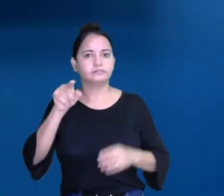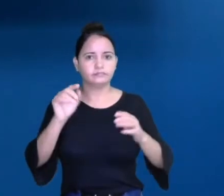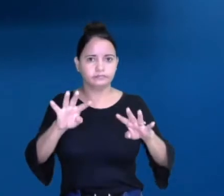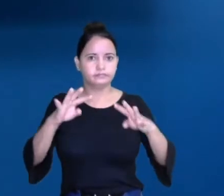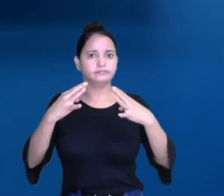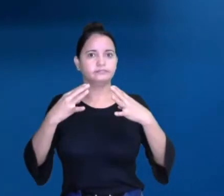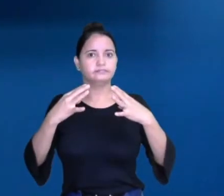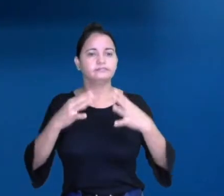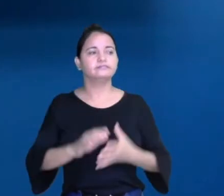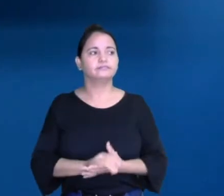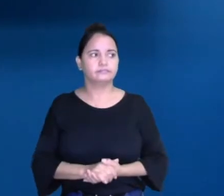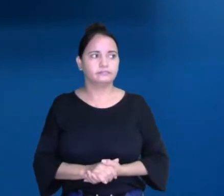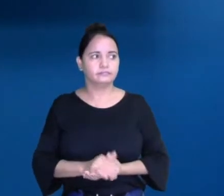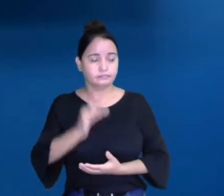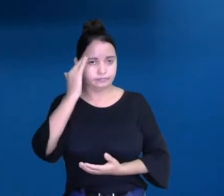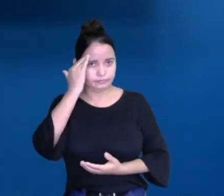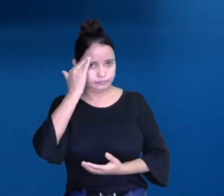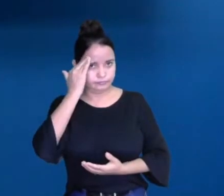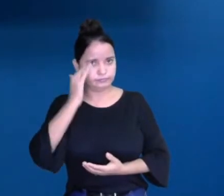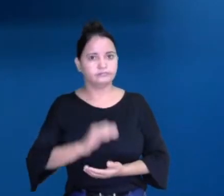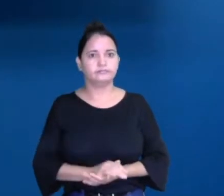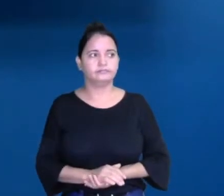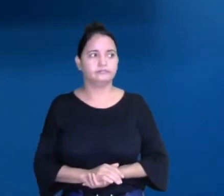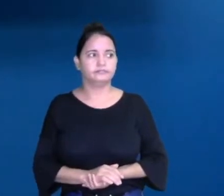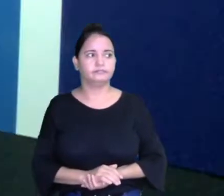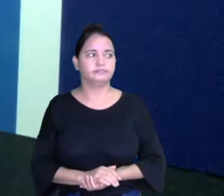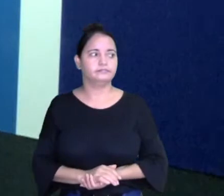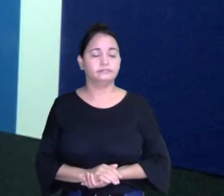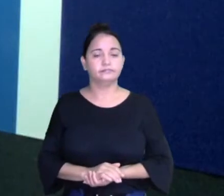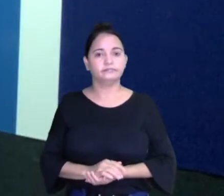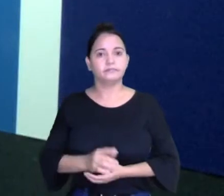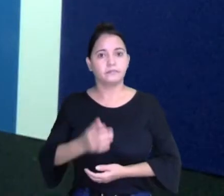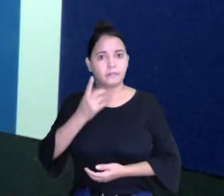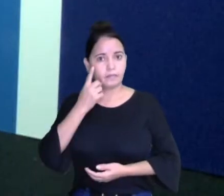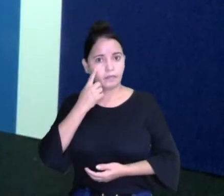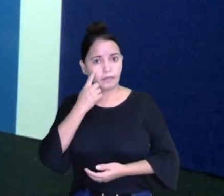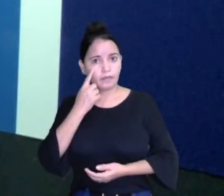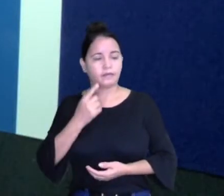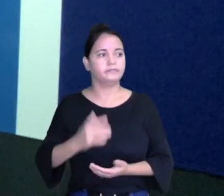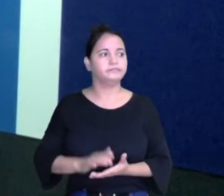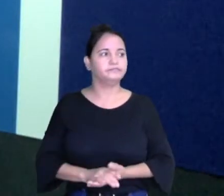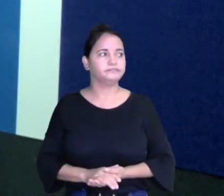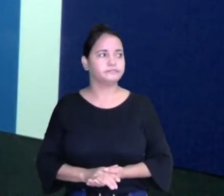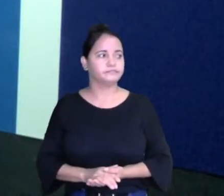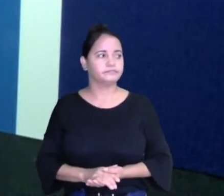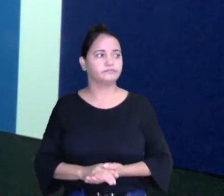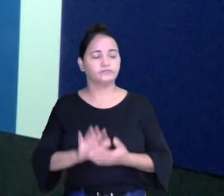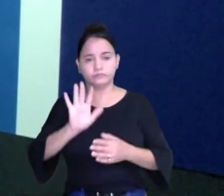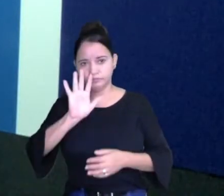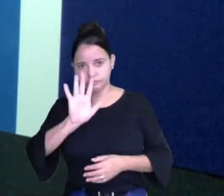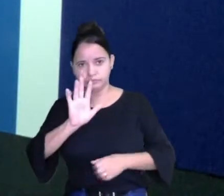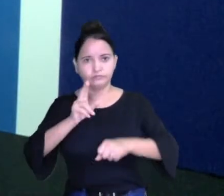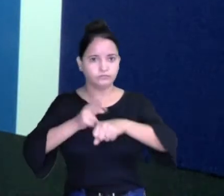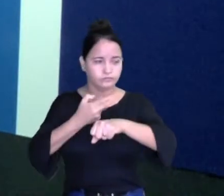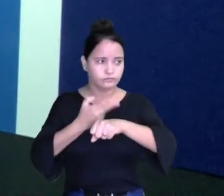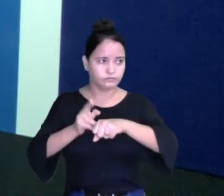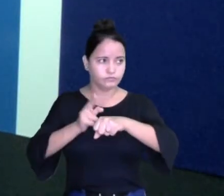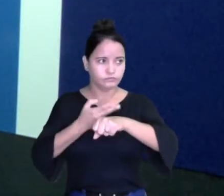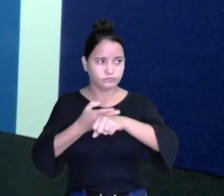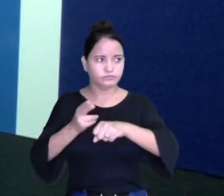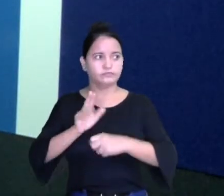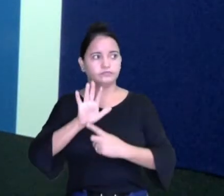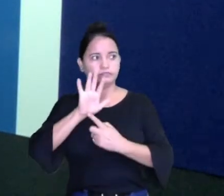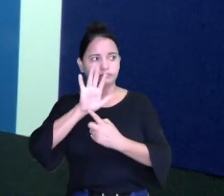aqui comigo para a gente entender um pouco dessa fração. A gente vai agora, né? Eu trouxe aqui para vocês uma barra